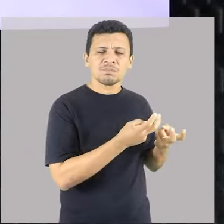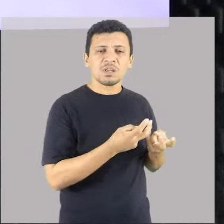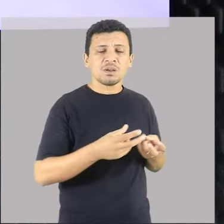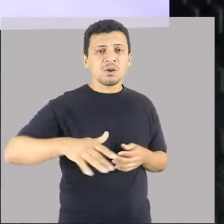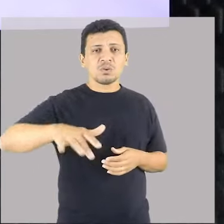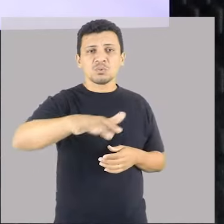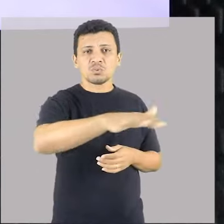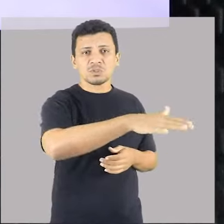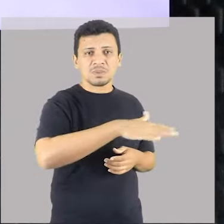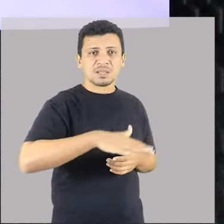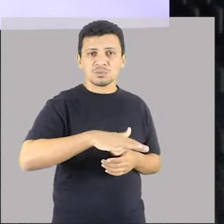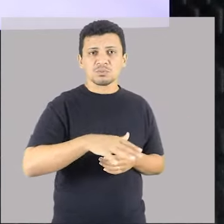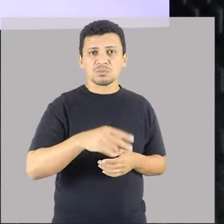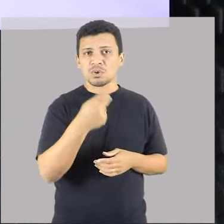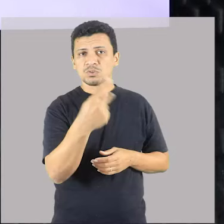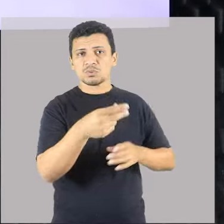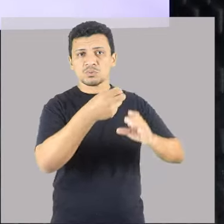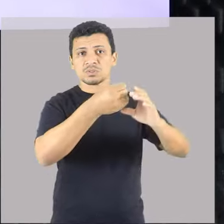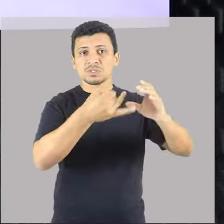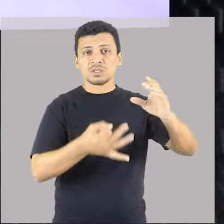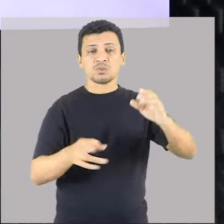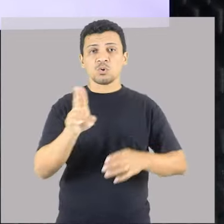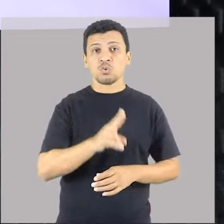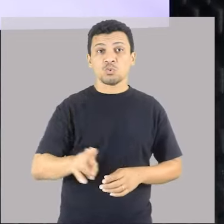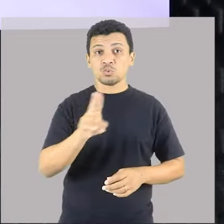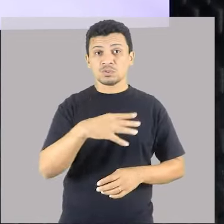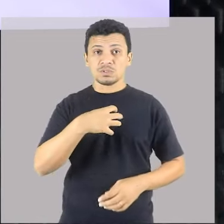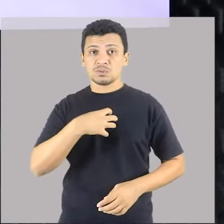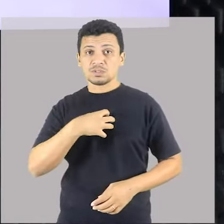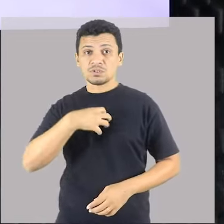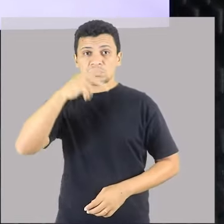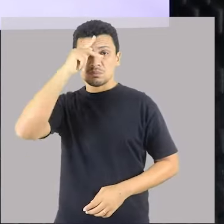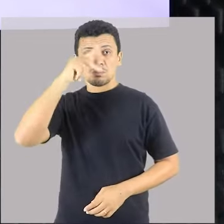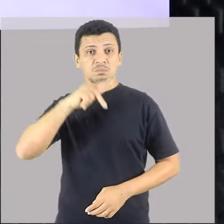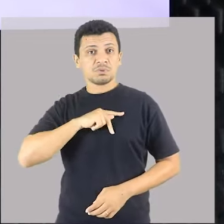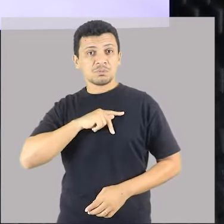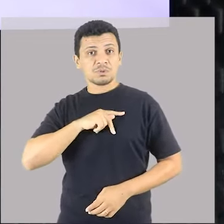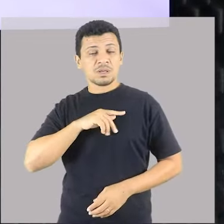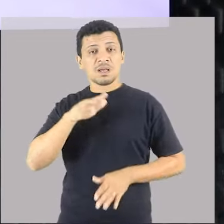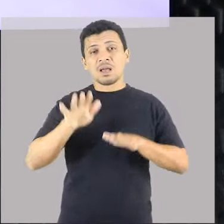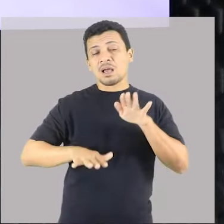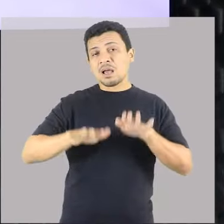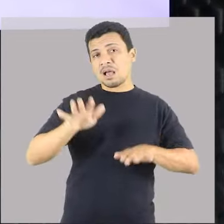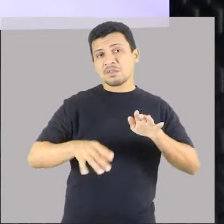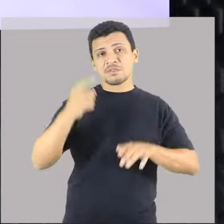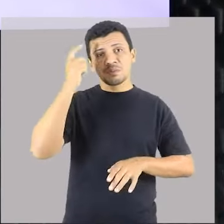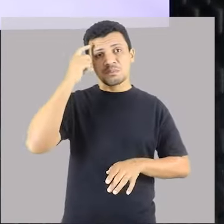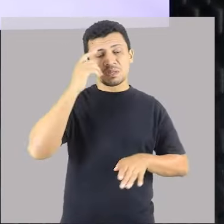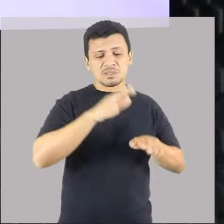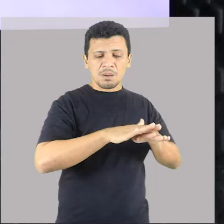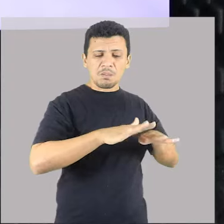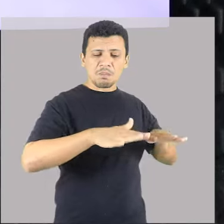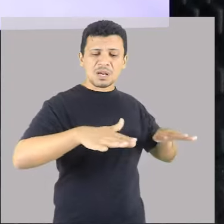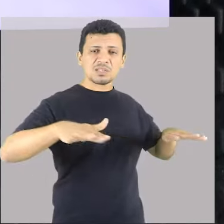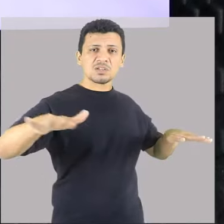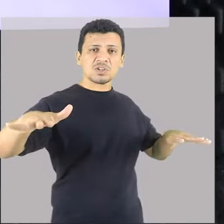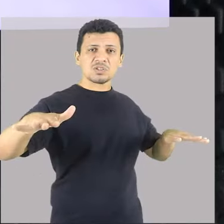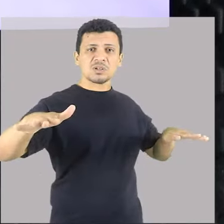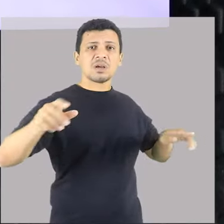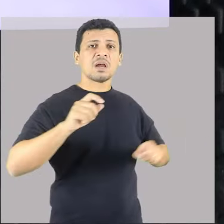relação à suas características pelos nossos sentidos atenção muita gente pensa que paisagem são as configurações